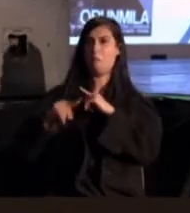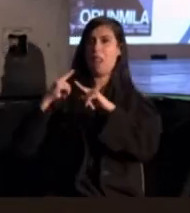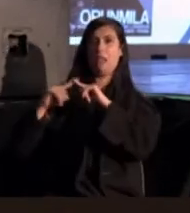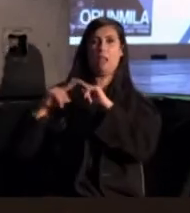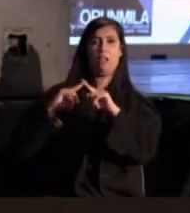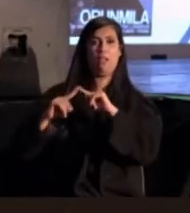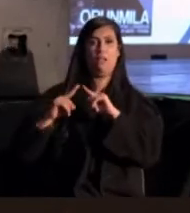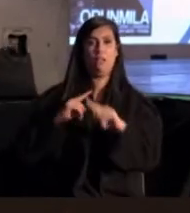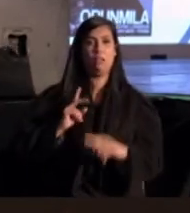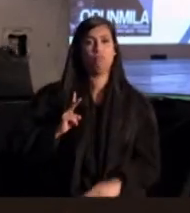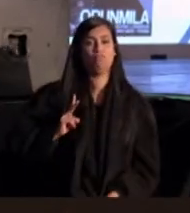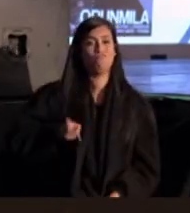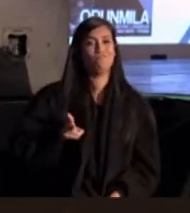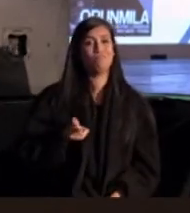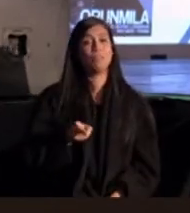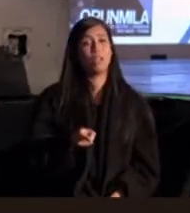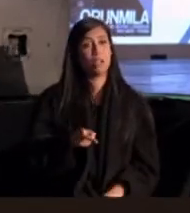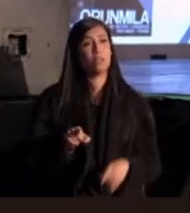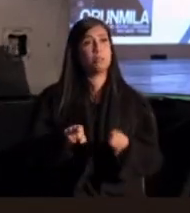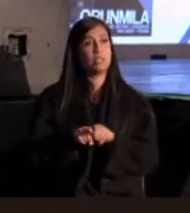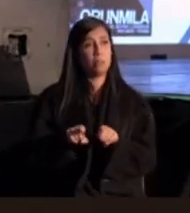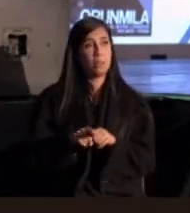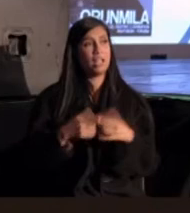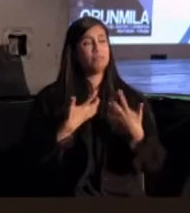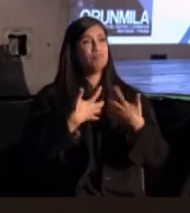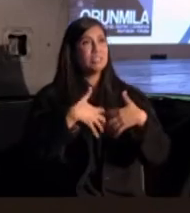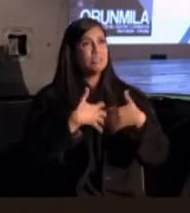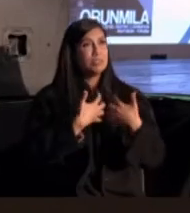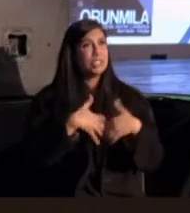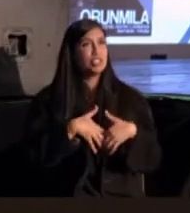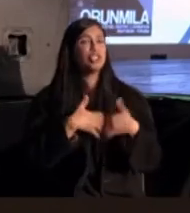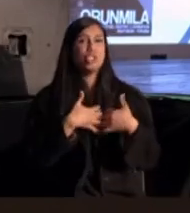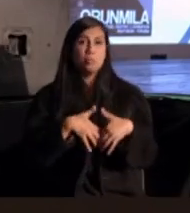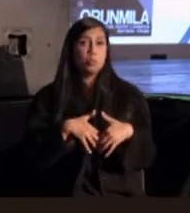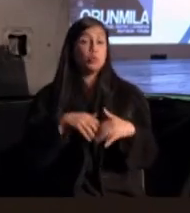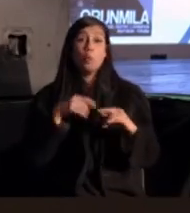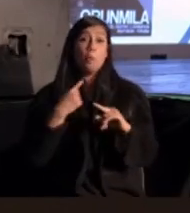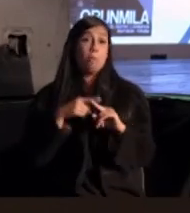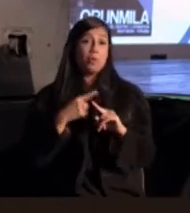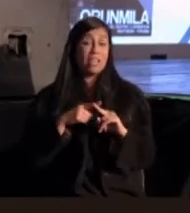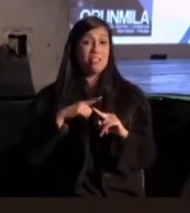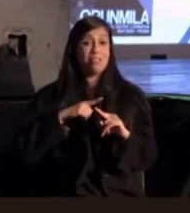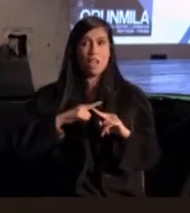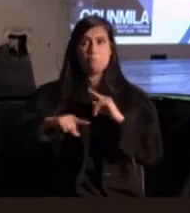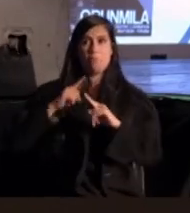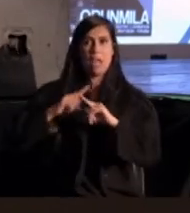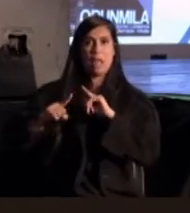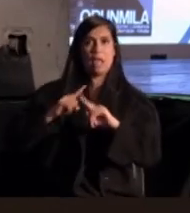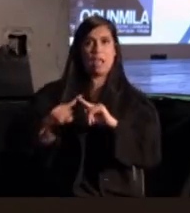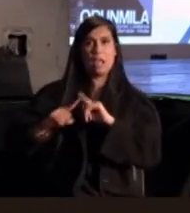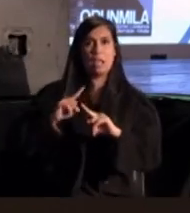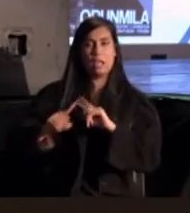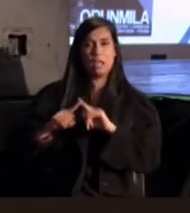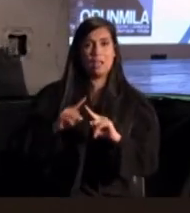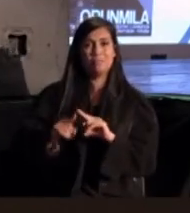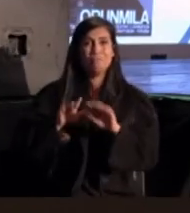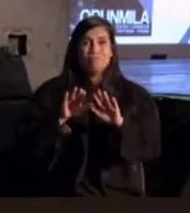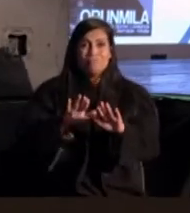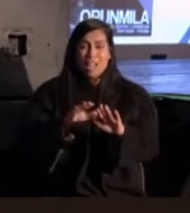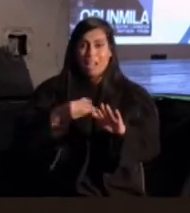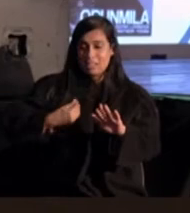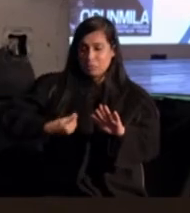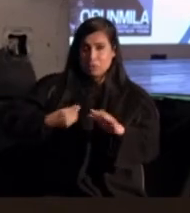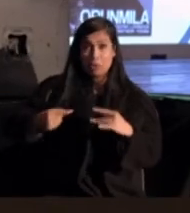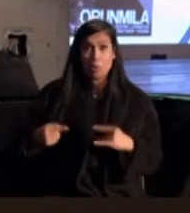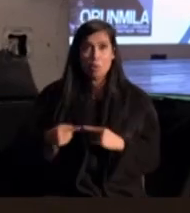no caráter cosmofílico, os conflitos, eles não necessariamente produzem um horror à existência.